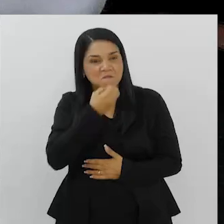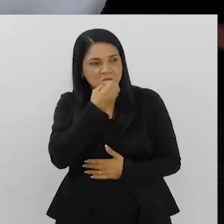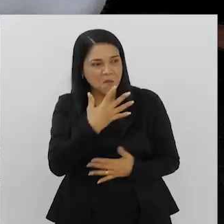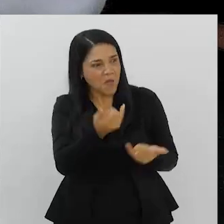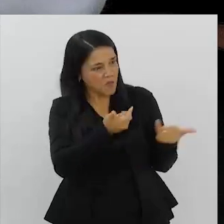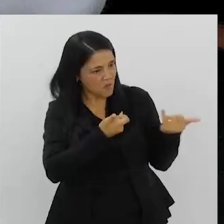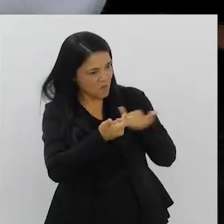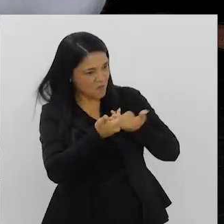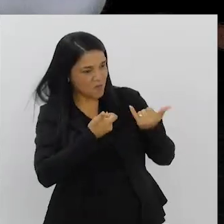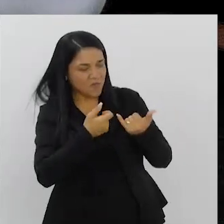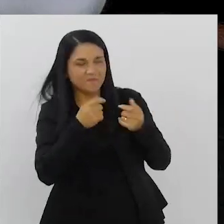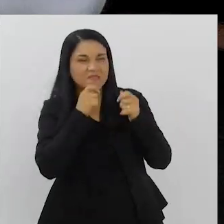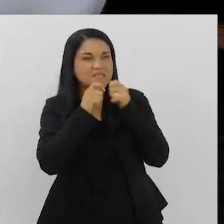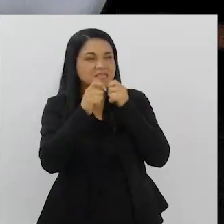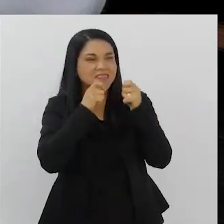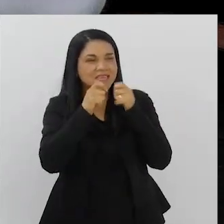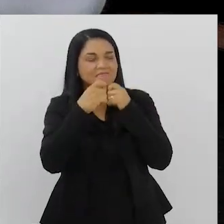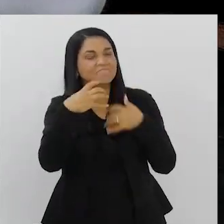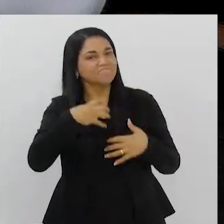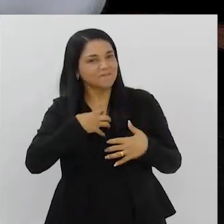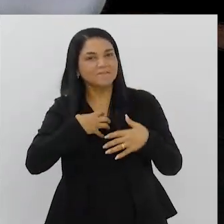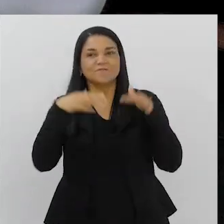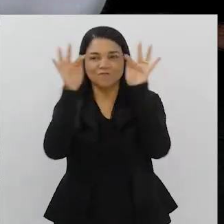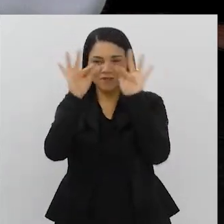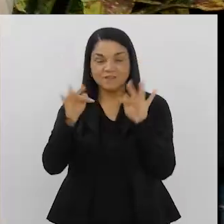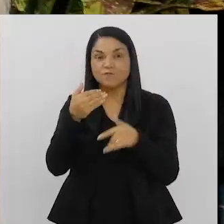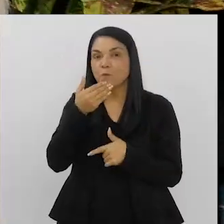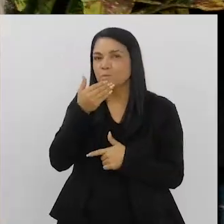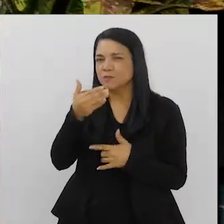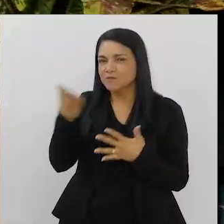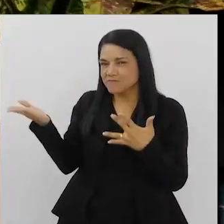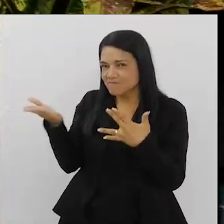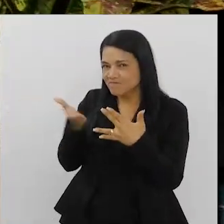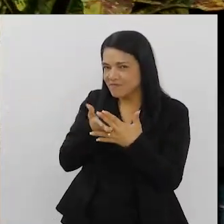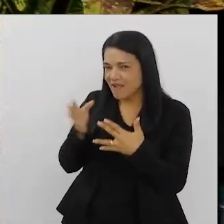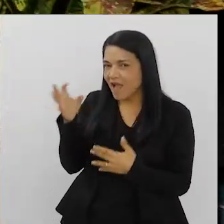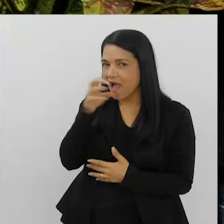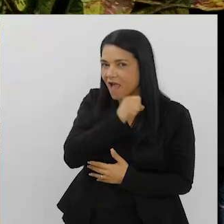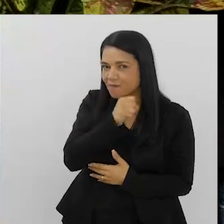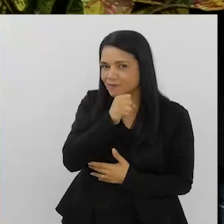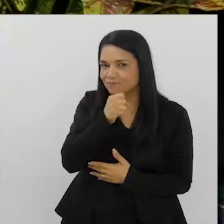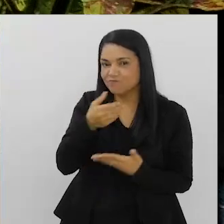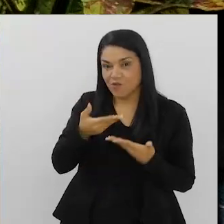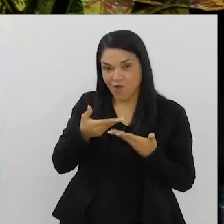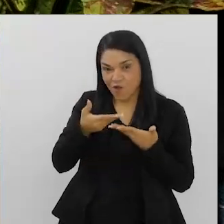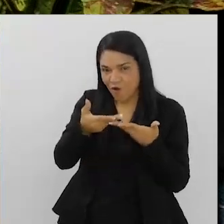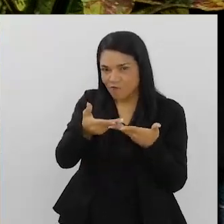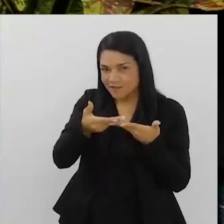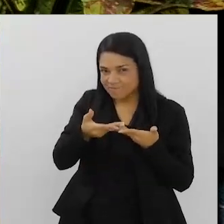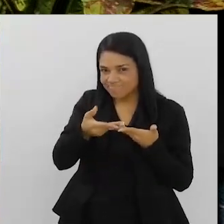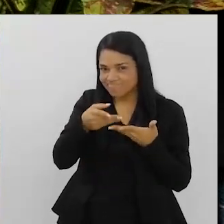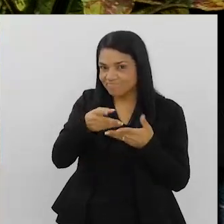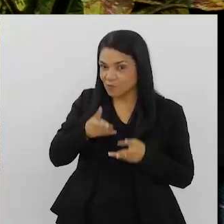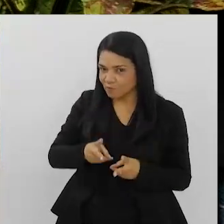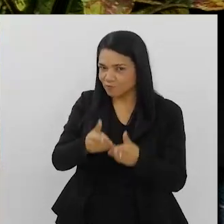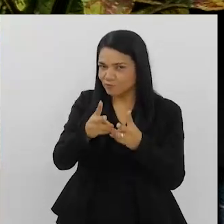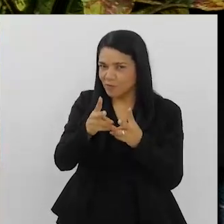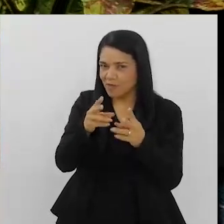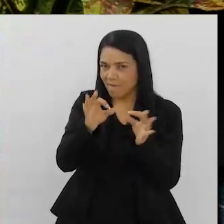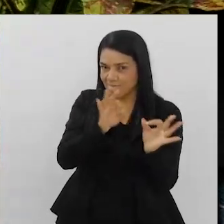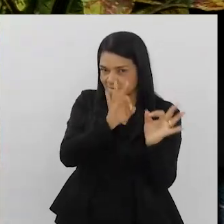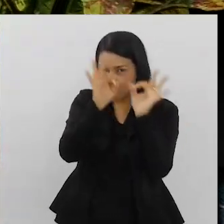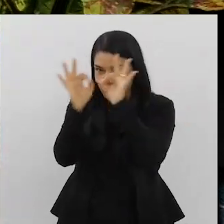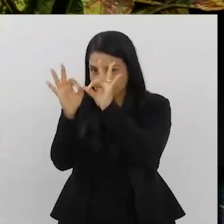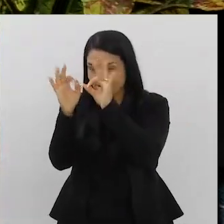quanta notícia boa, viu? Muita. Que entrevista feliz. E eu vou pedir para a gente fazer um rápido intervalo, convidar você a